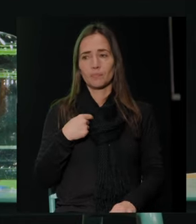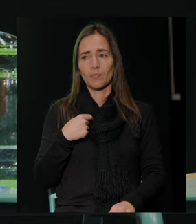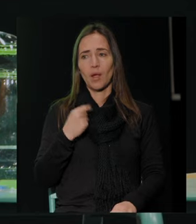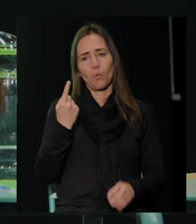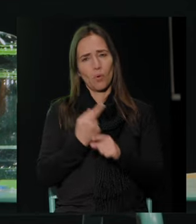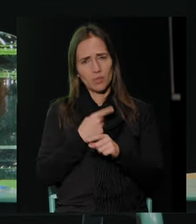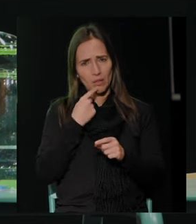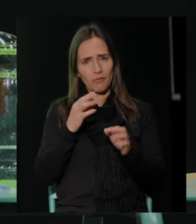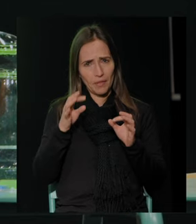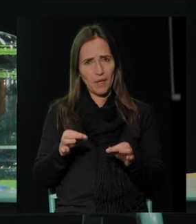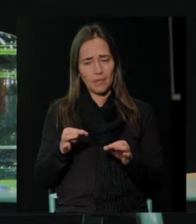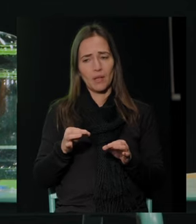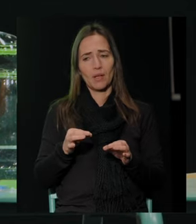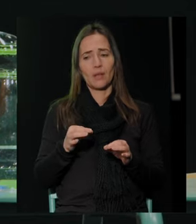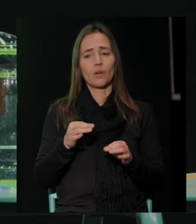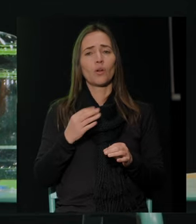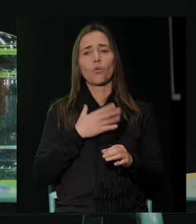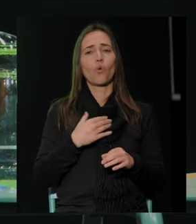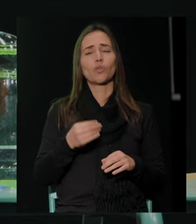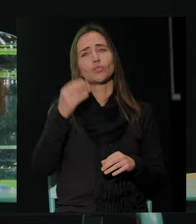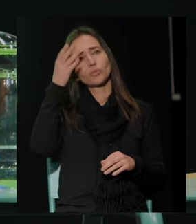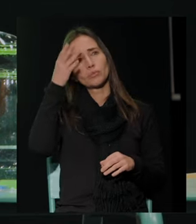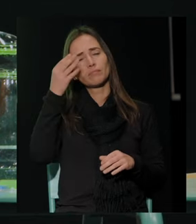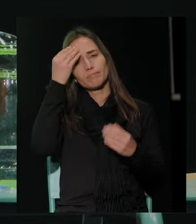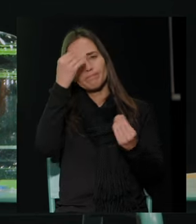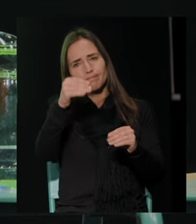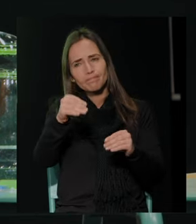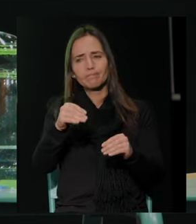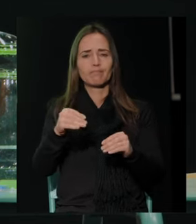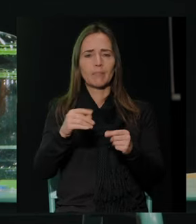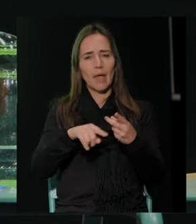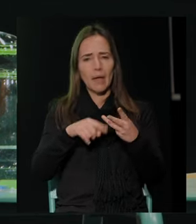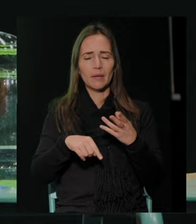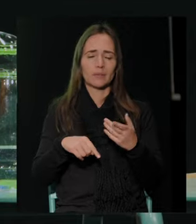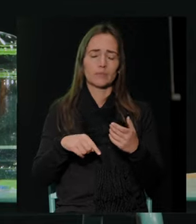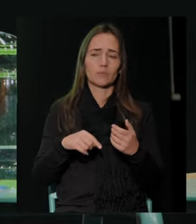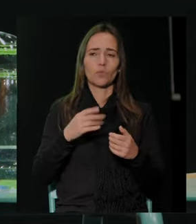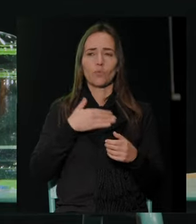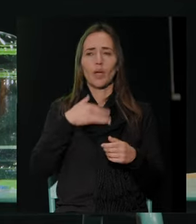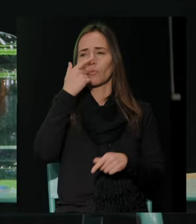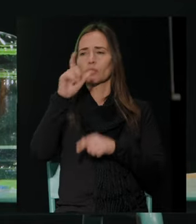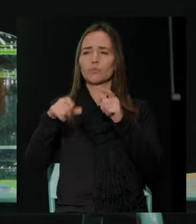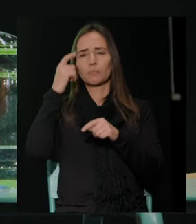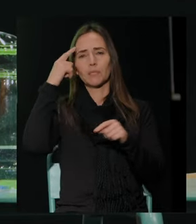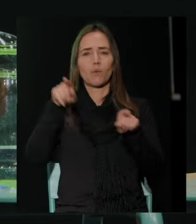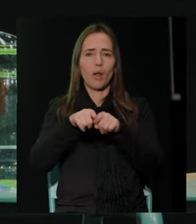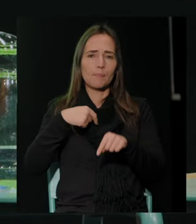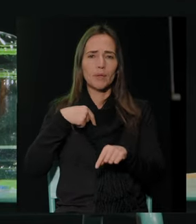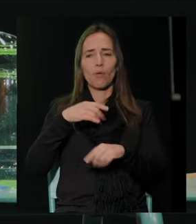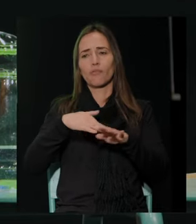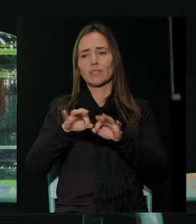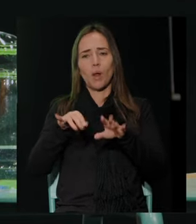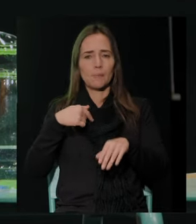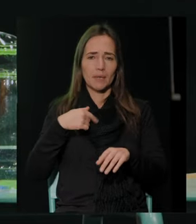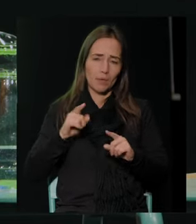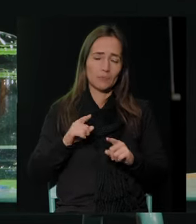coisa mesmo honesta. Eu não gosto de moralismos, né? E não quero que as outras pessoas pensem como eu penso ou façam como eu faço. Eu, por exemplo, não tenho